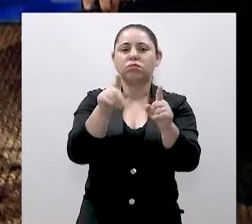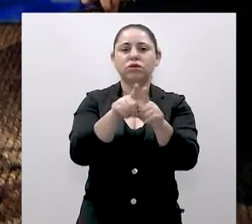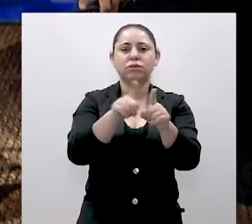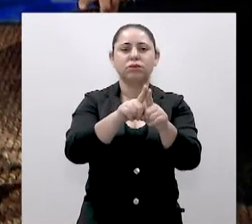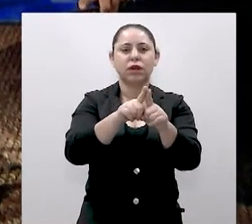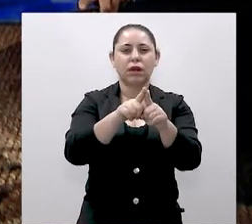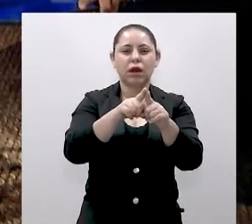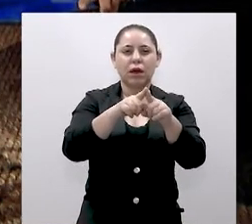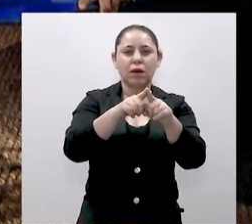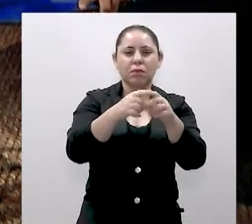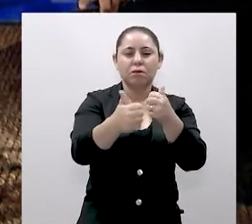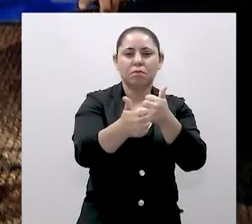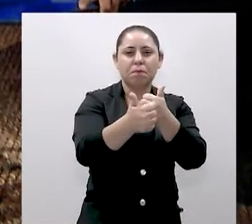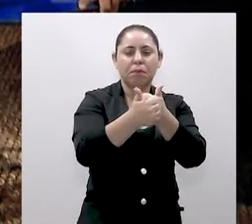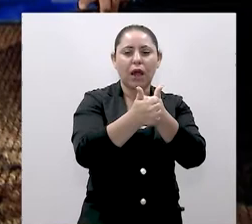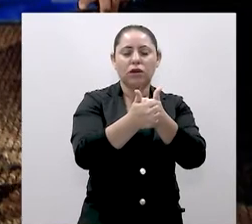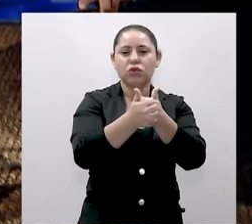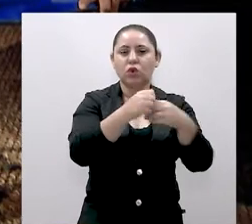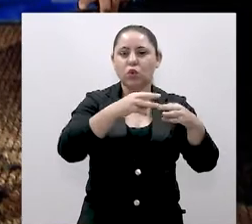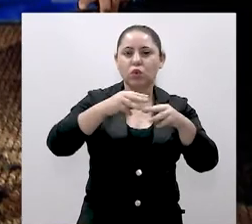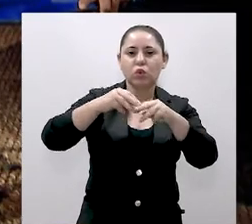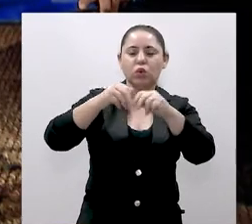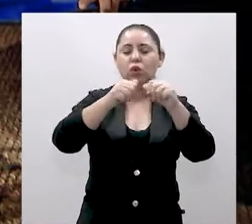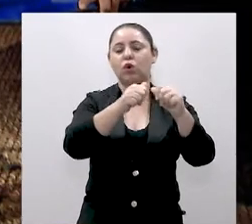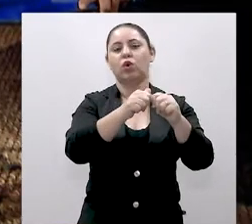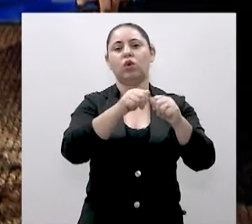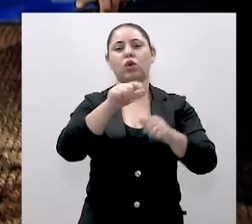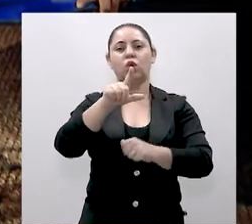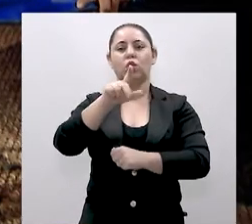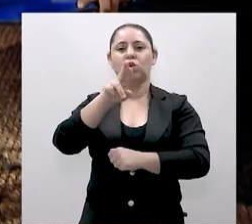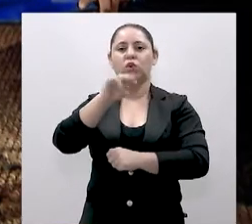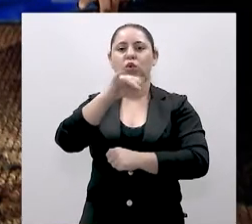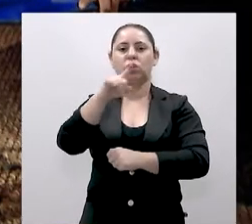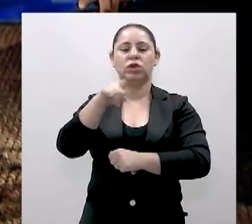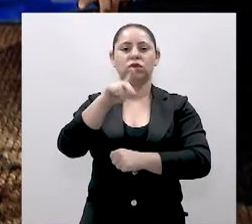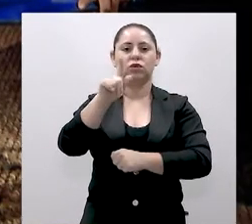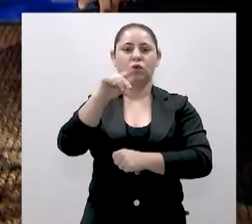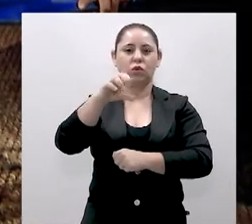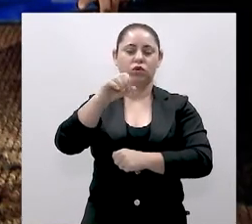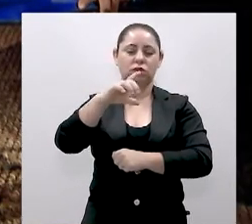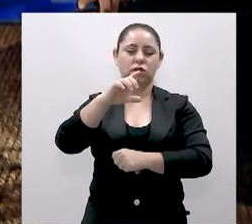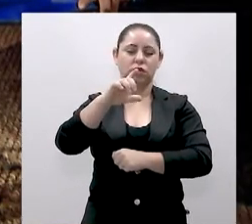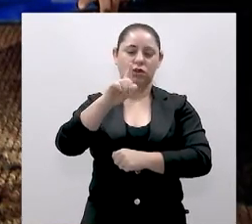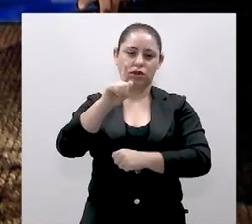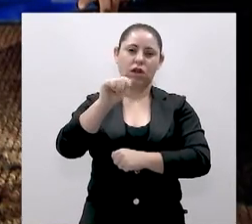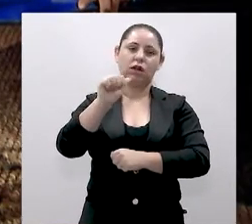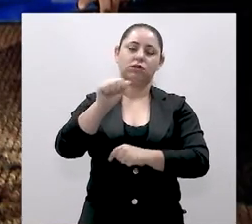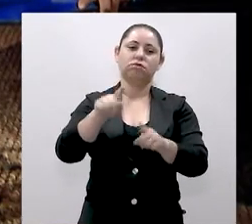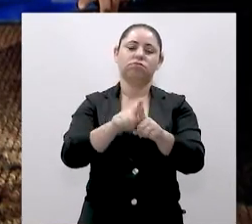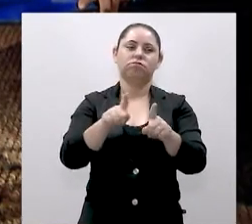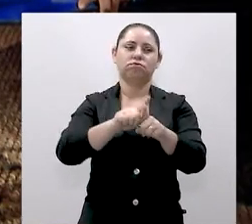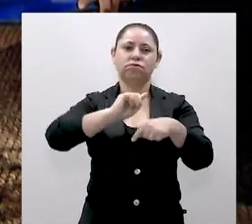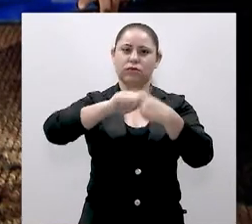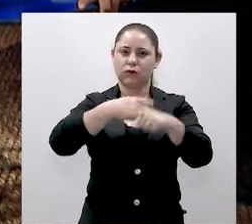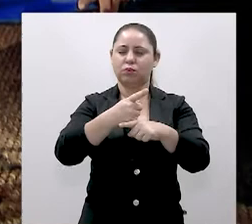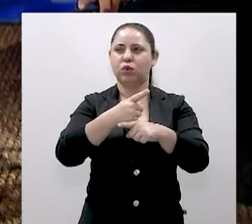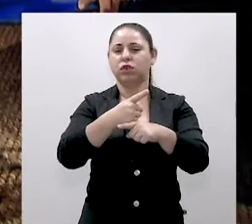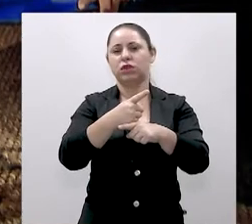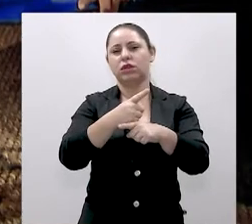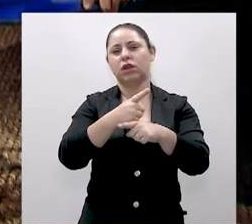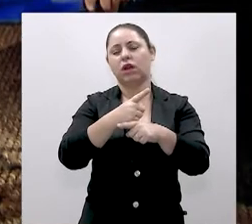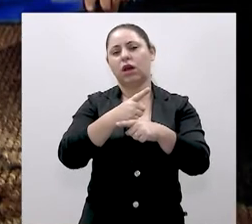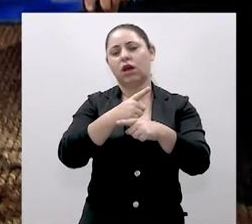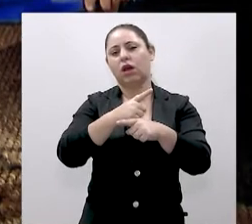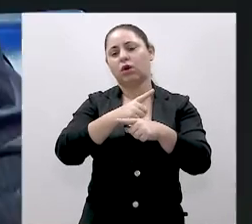terra do Velho Lua do Luiz Gonzaga e aí terminei em Recife dois que ficava e já que fica em Jaboatão e